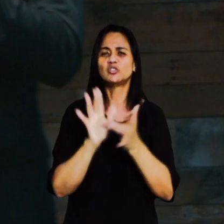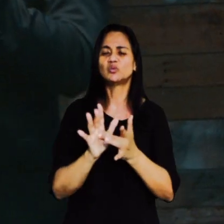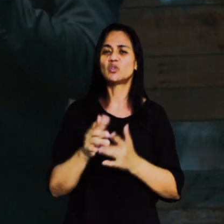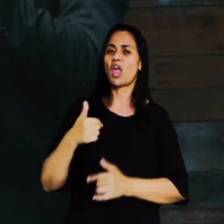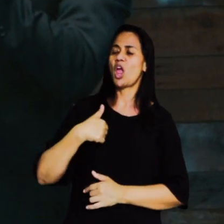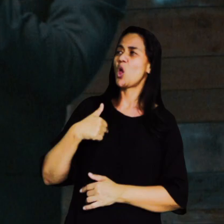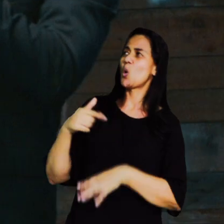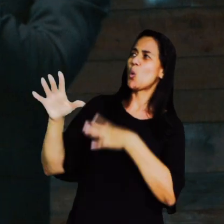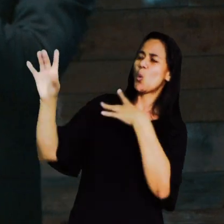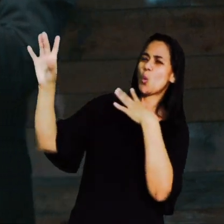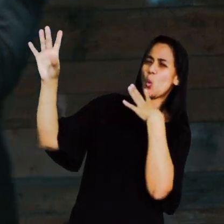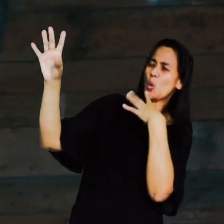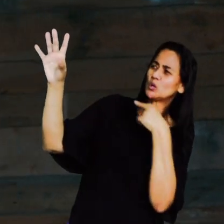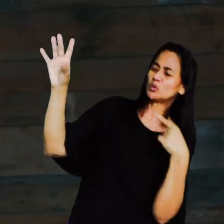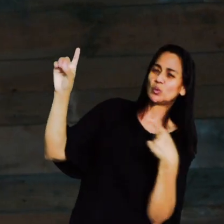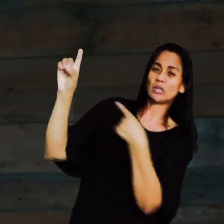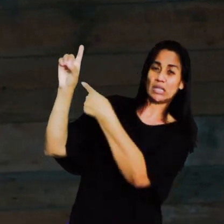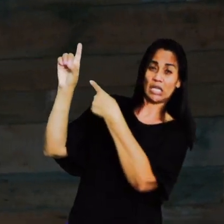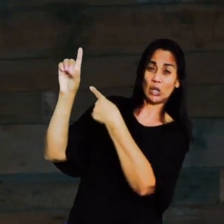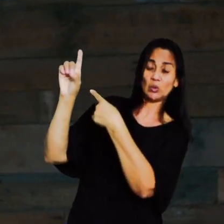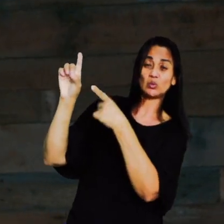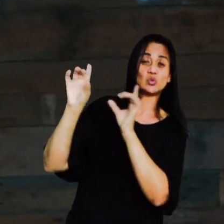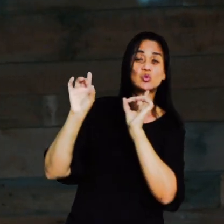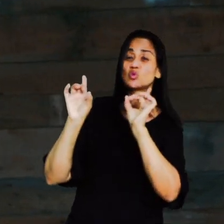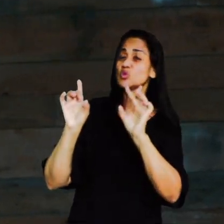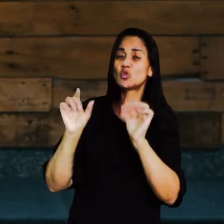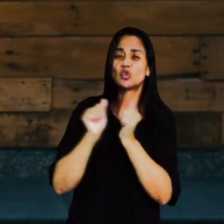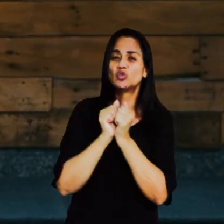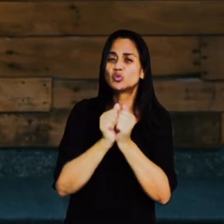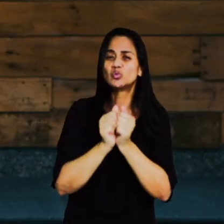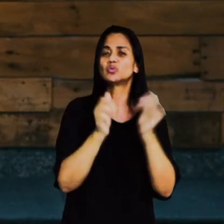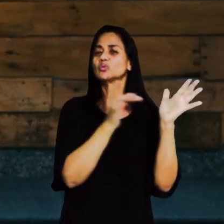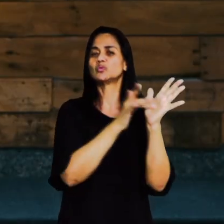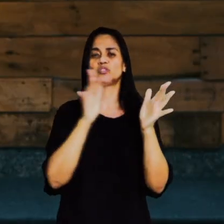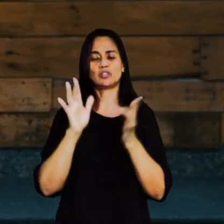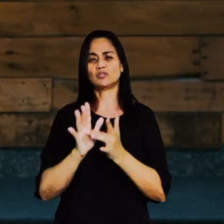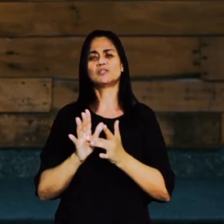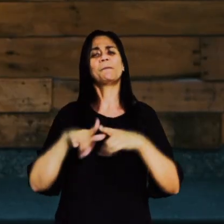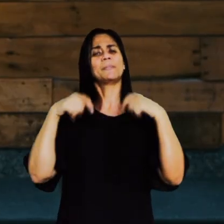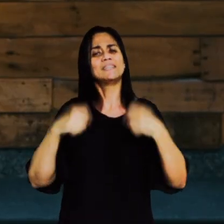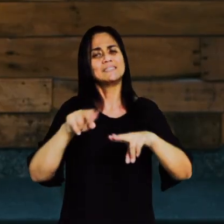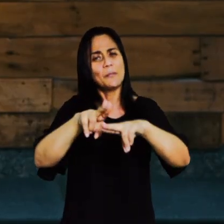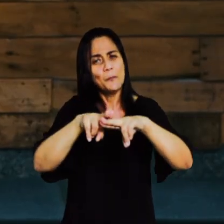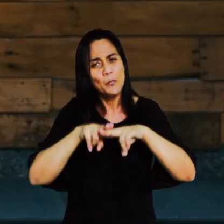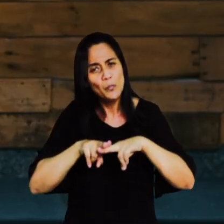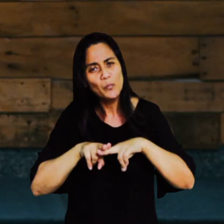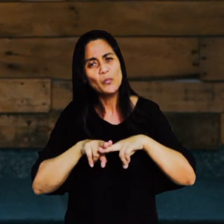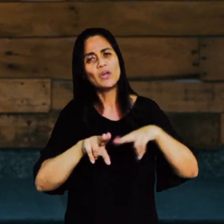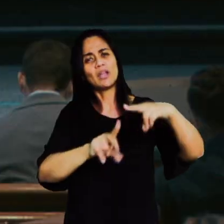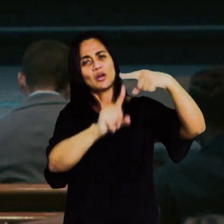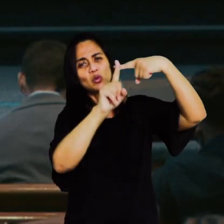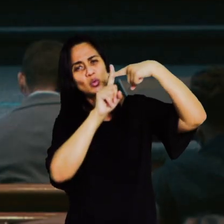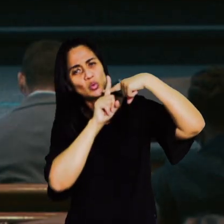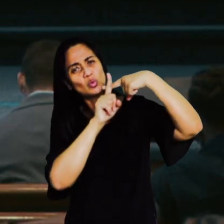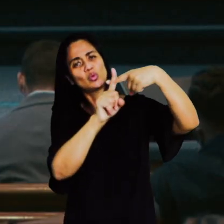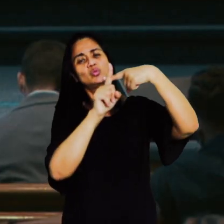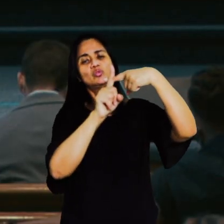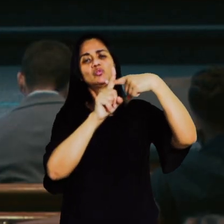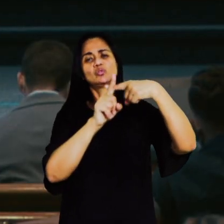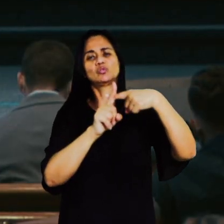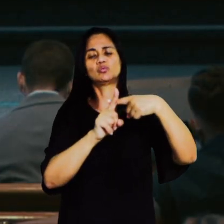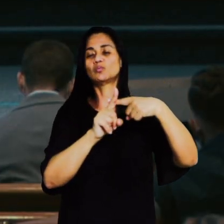cruz, nós só nos aprofundamos em um relacionamento através da cruz, só sentimos a presença através da cruz, só